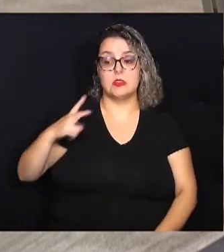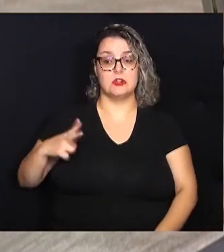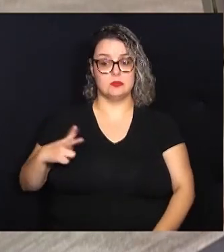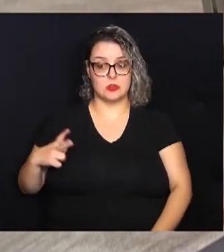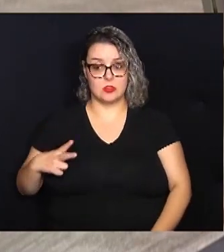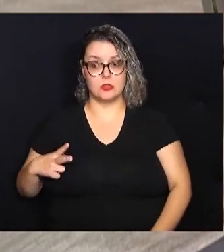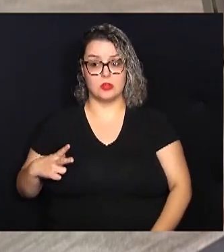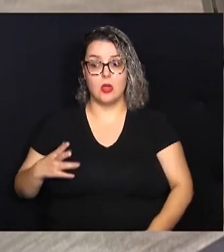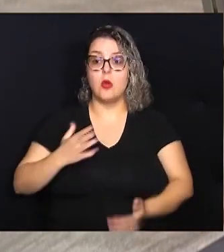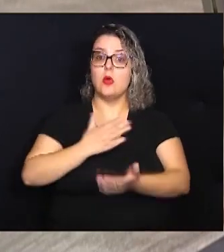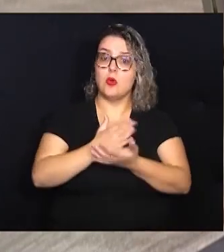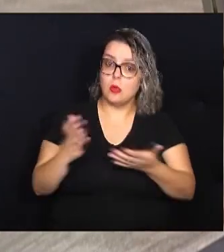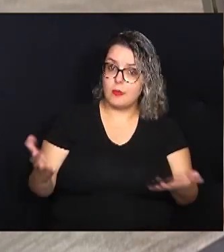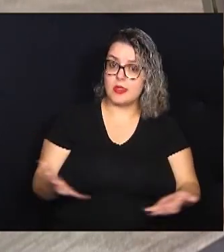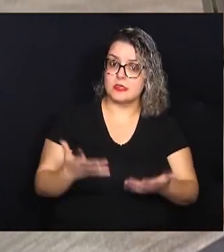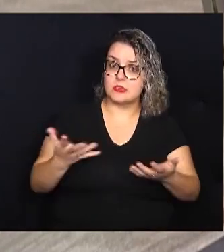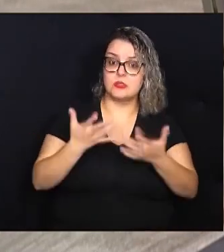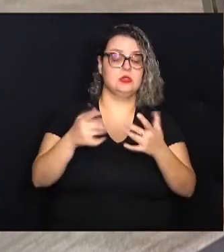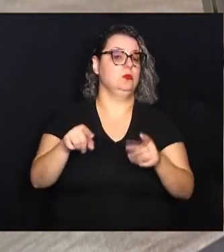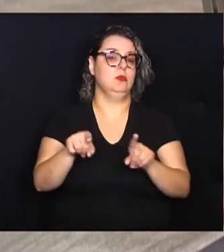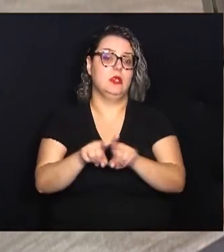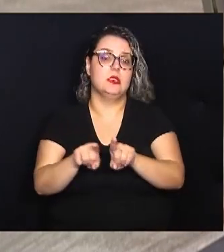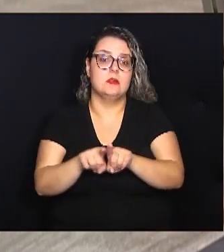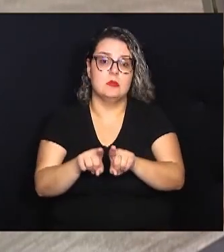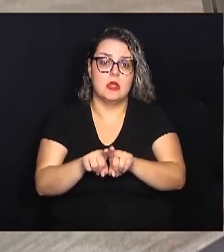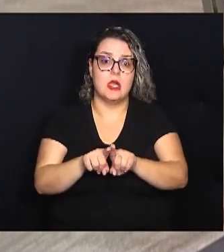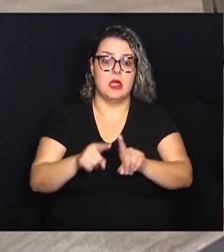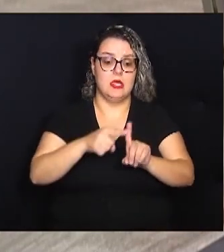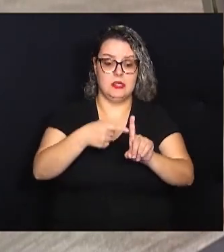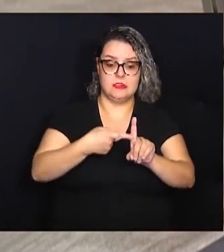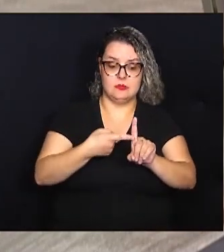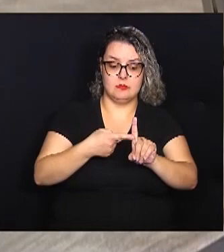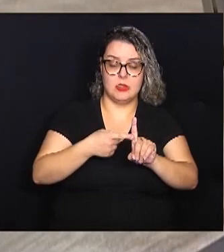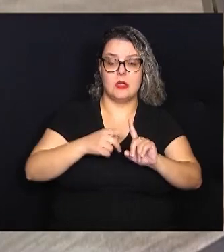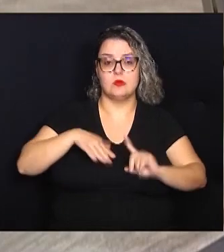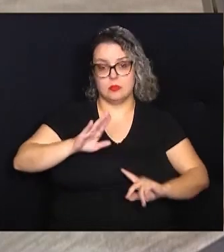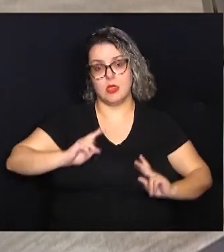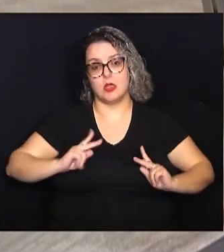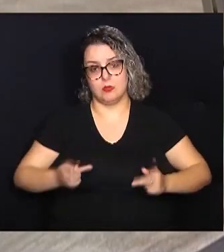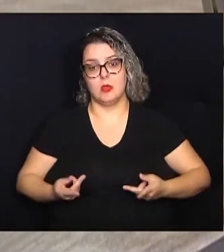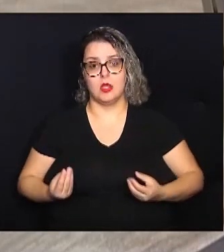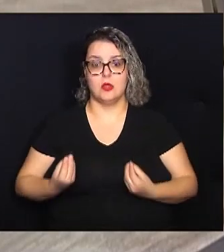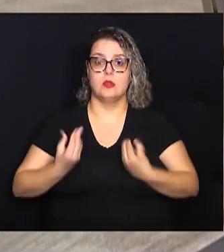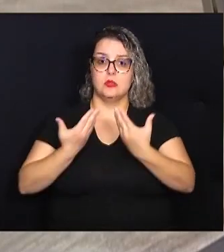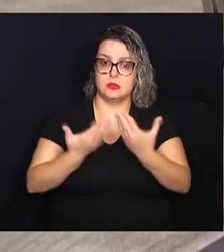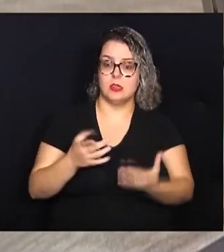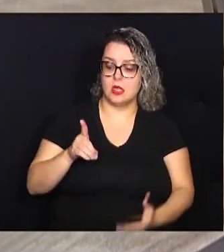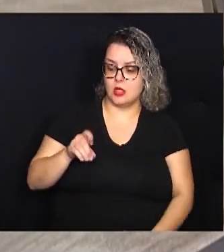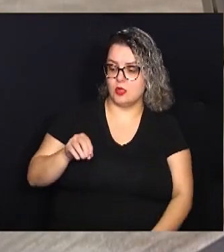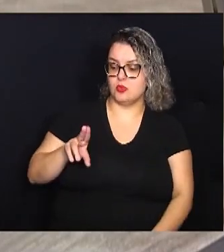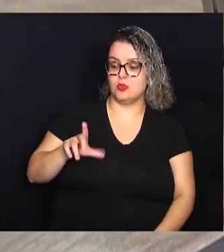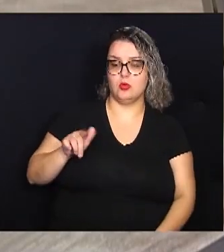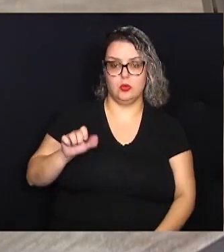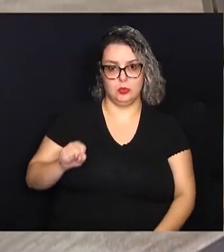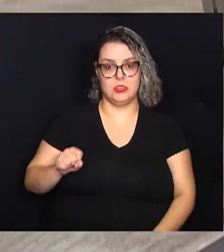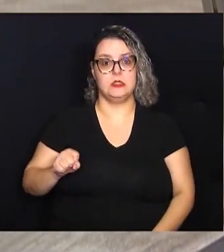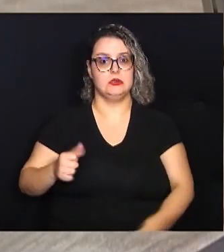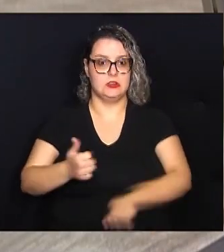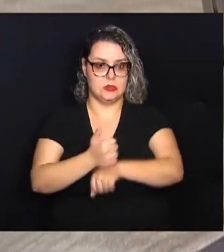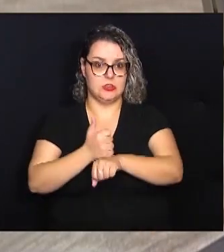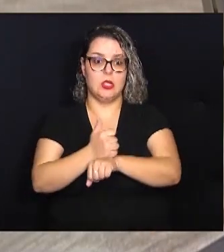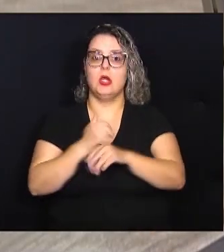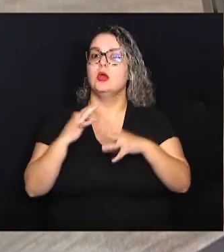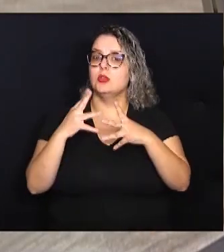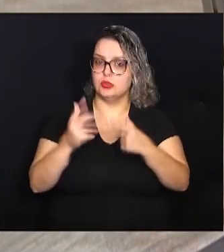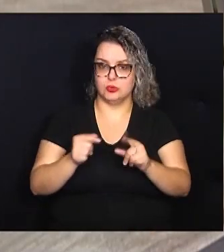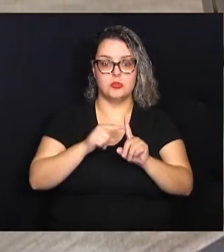passem inclusive a estimular esse parto mais humanizado com a oferta dessas profissionais em todos os